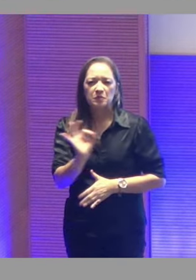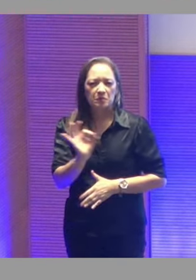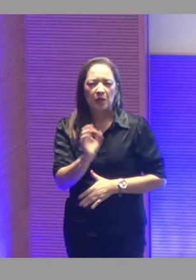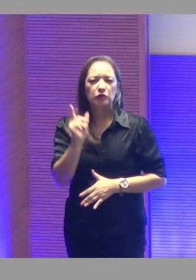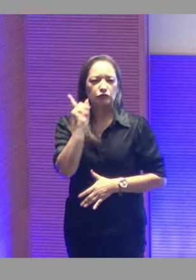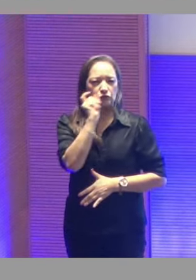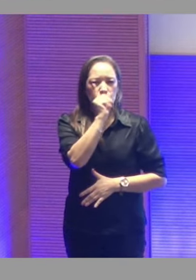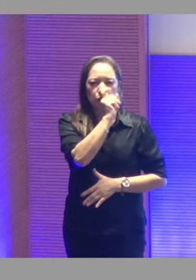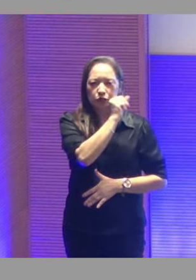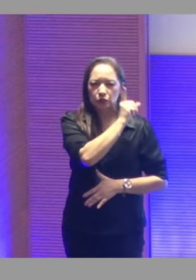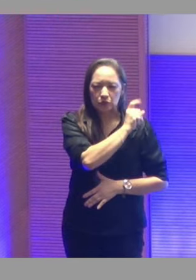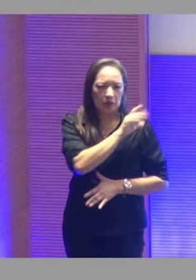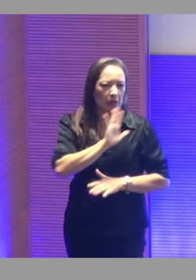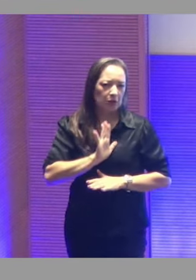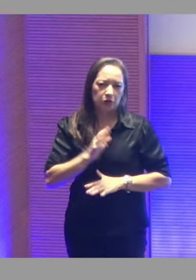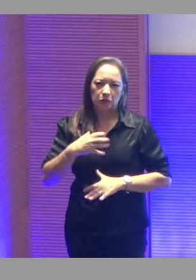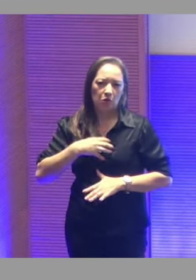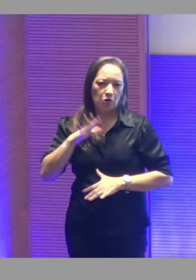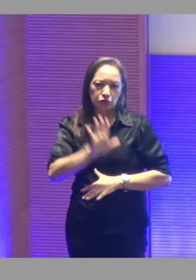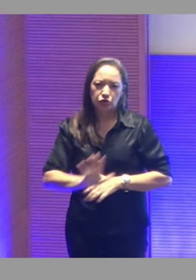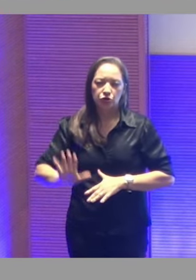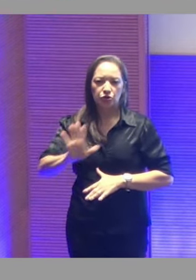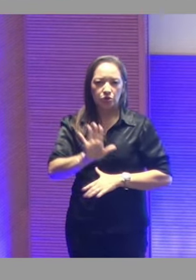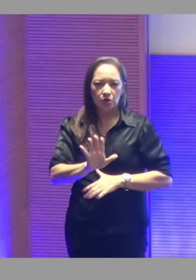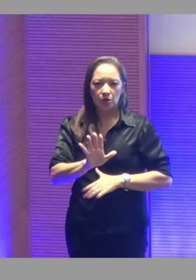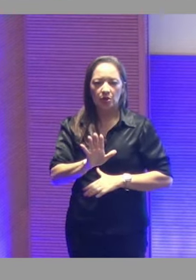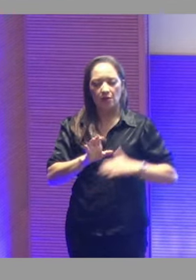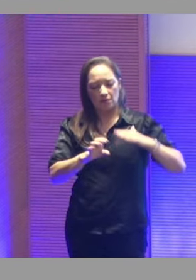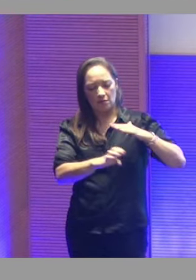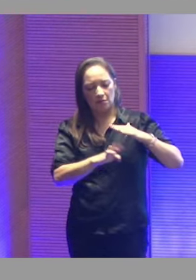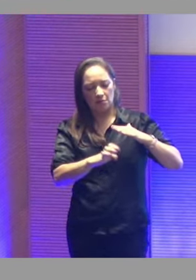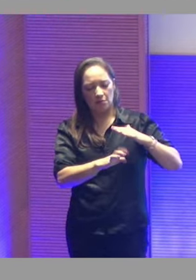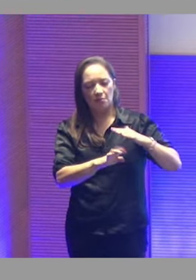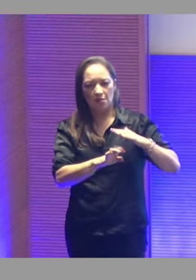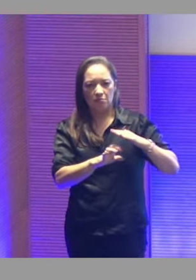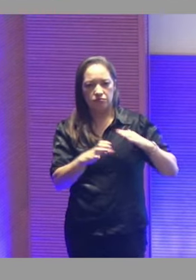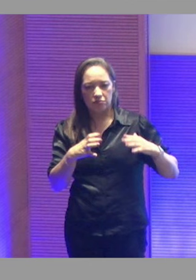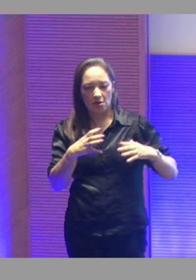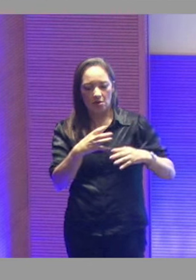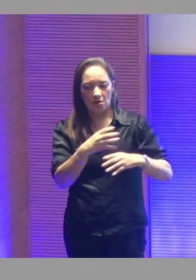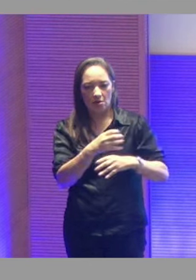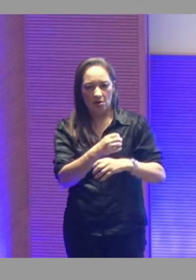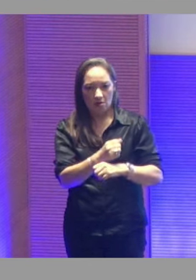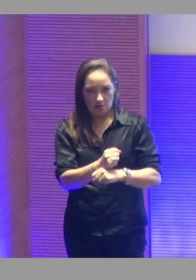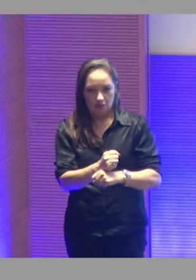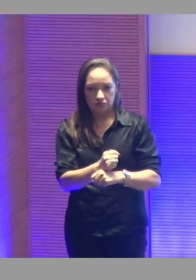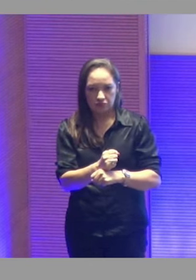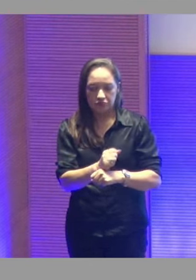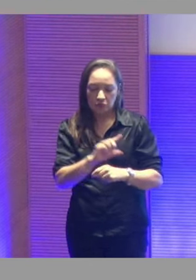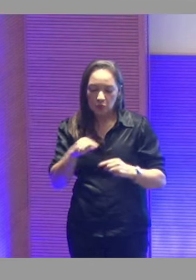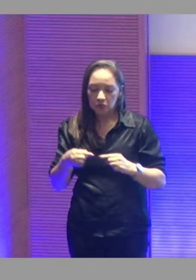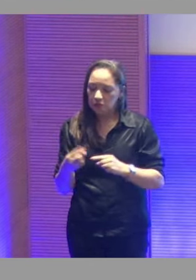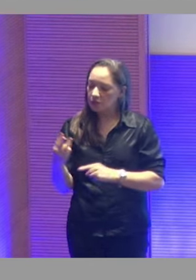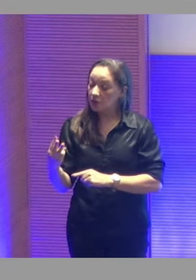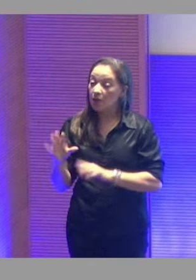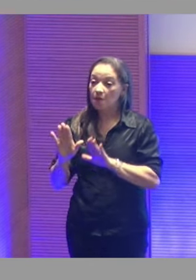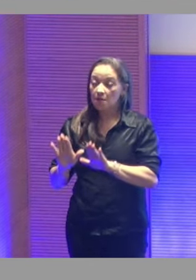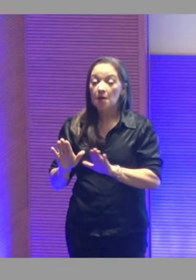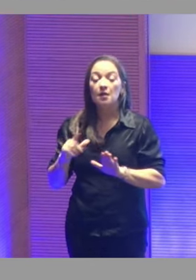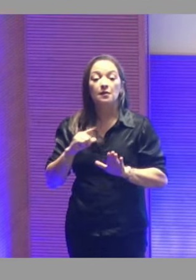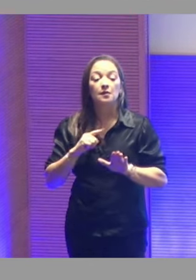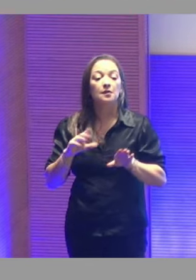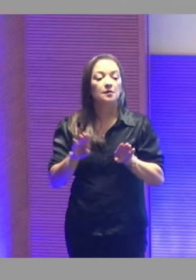dificuldade em linhas Gerais para as organizações contabilizar no seu escopo 3 por outro lado Existem algumas